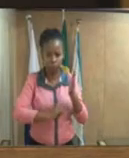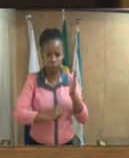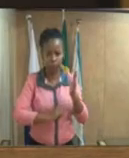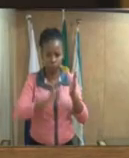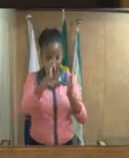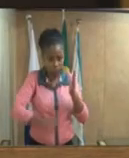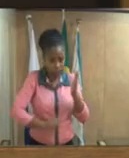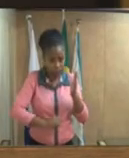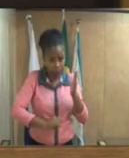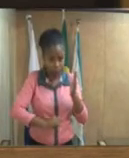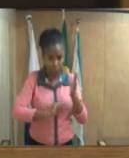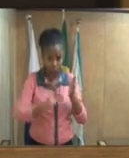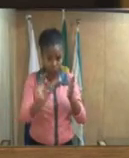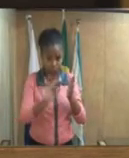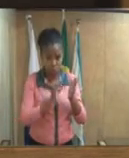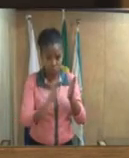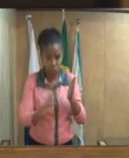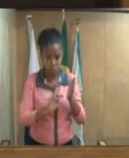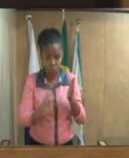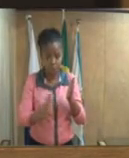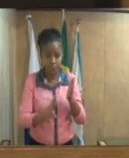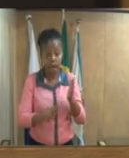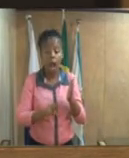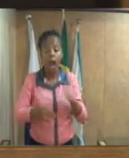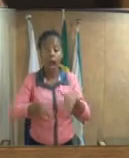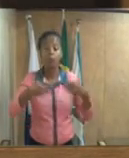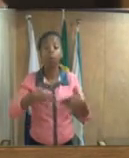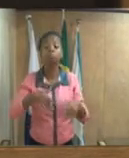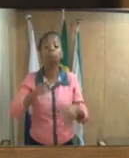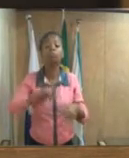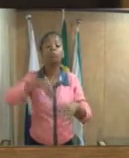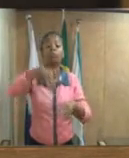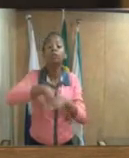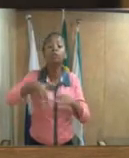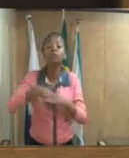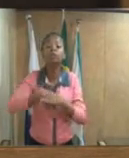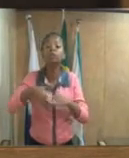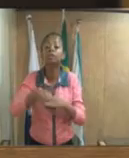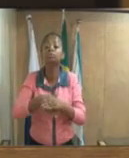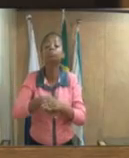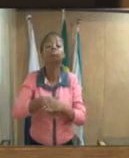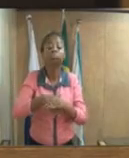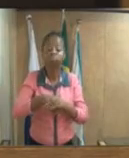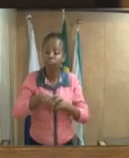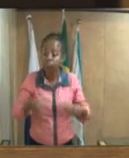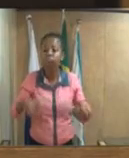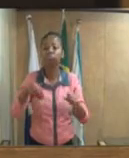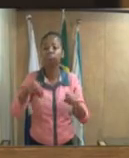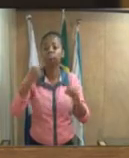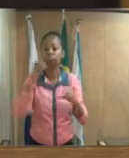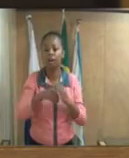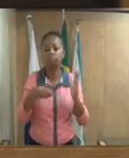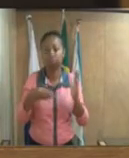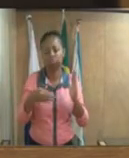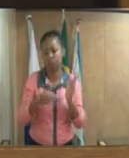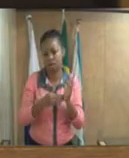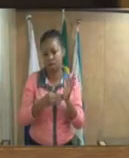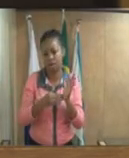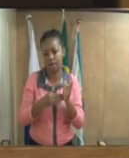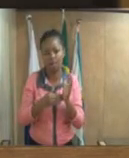diretora. Uma CPI que tem o objetivo de melhorar o transporte